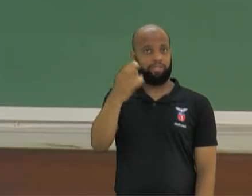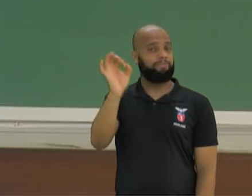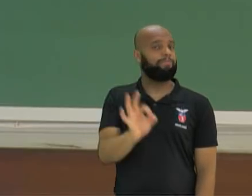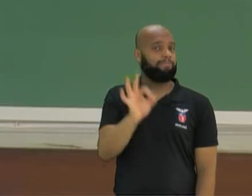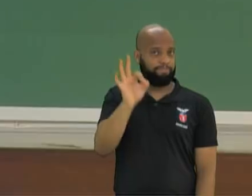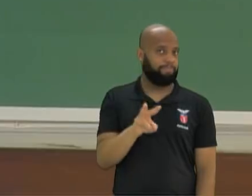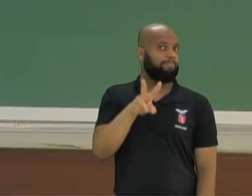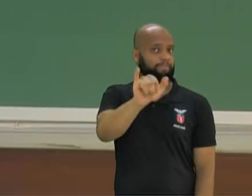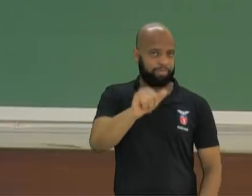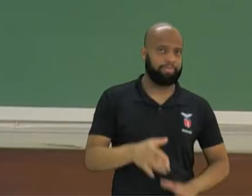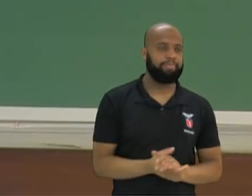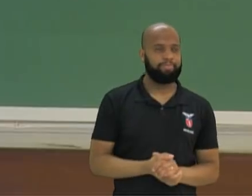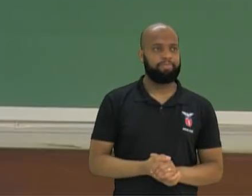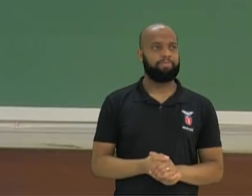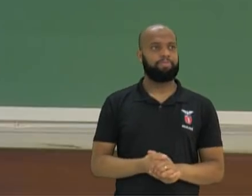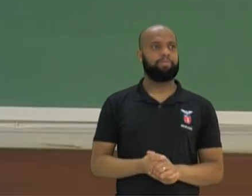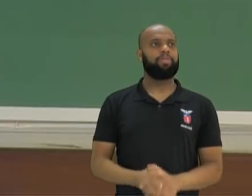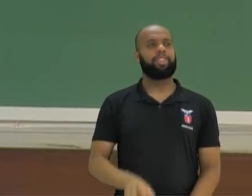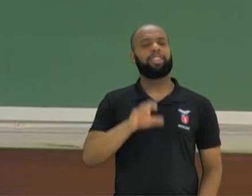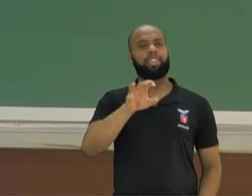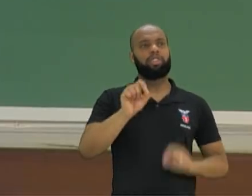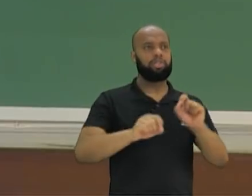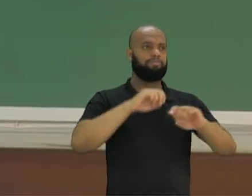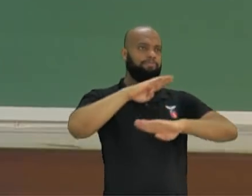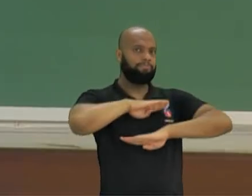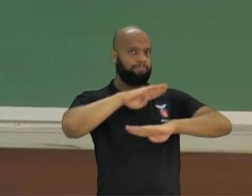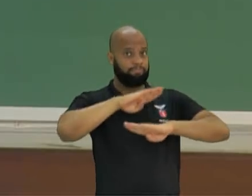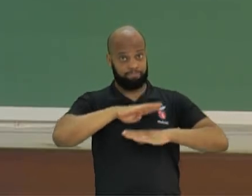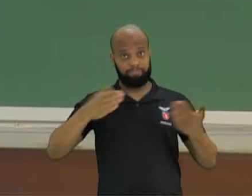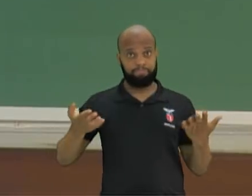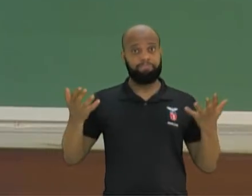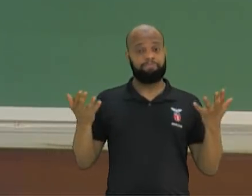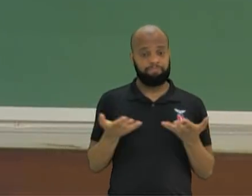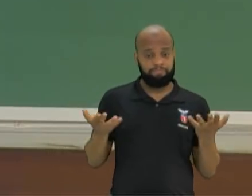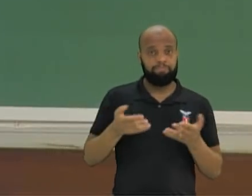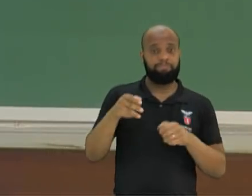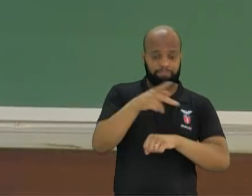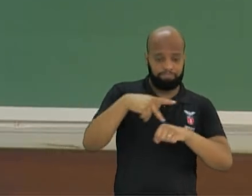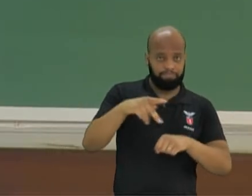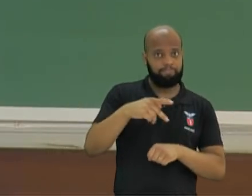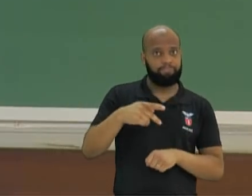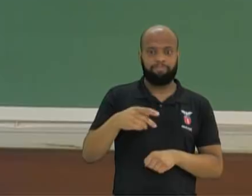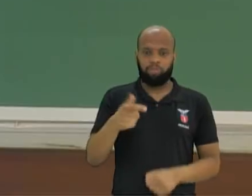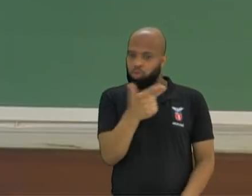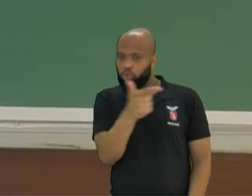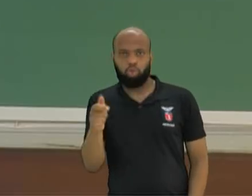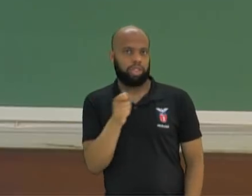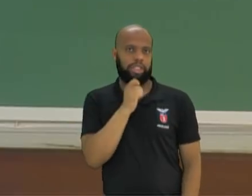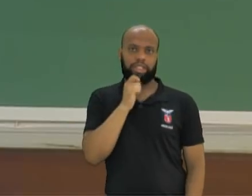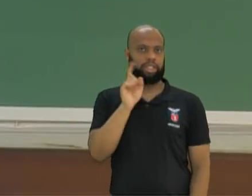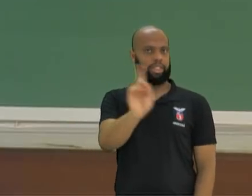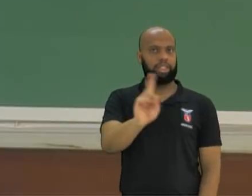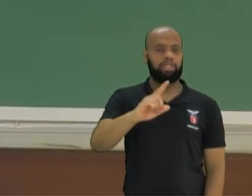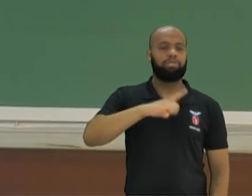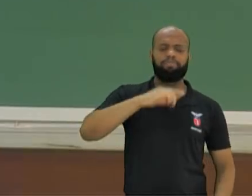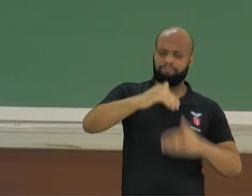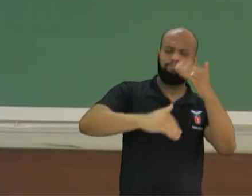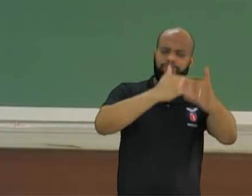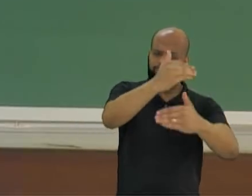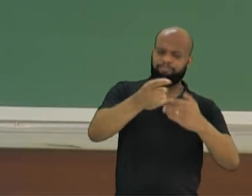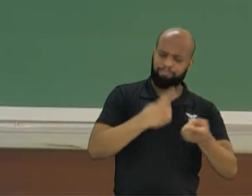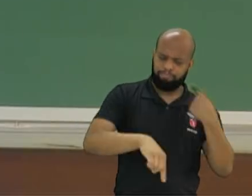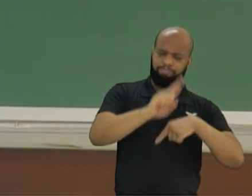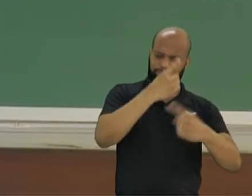7,2%. Isso são situações que esses países ainda não haviam vivenciado, né? São países que vêm crescendo